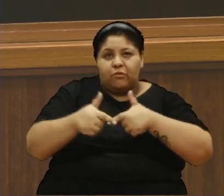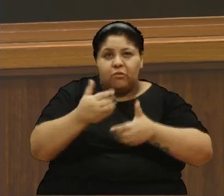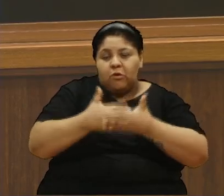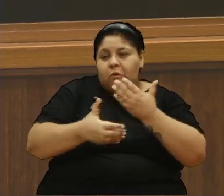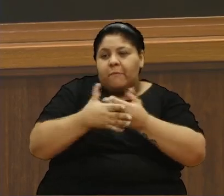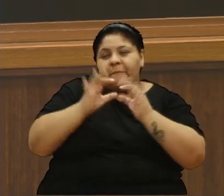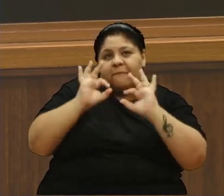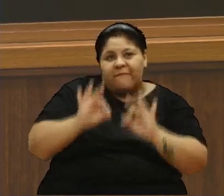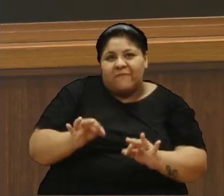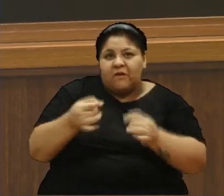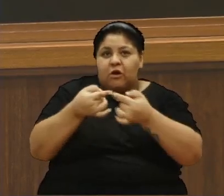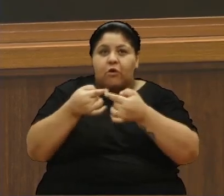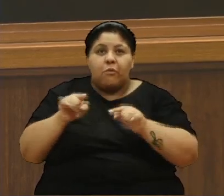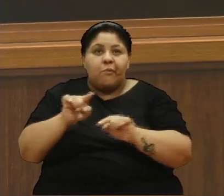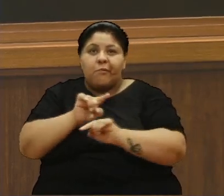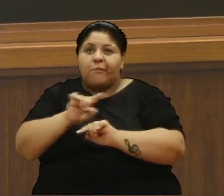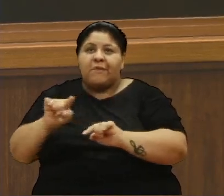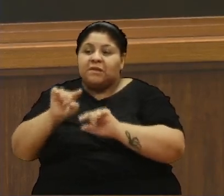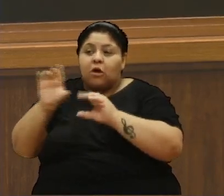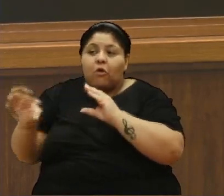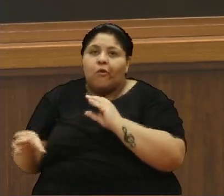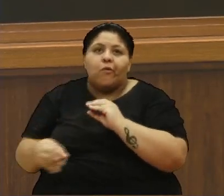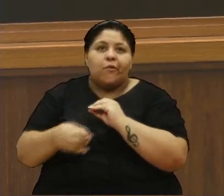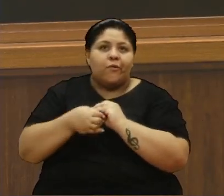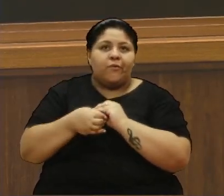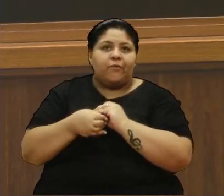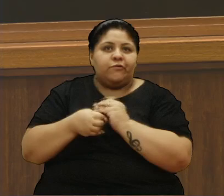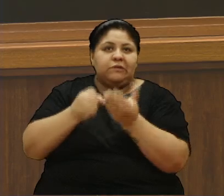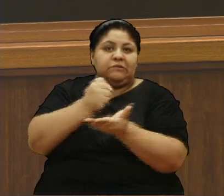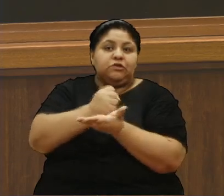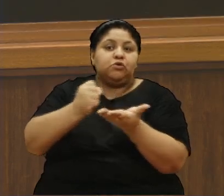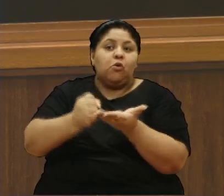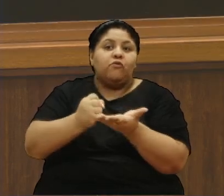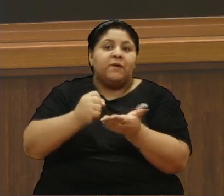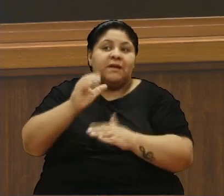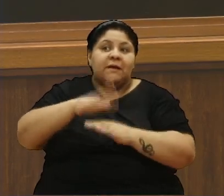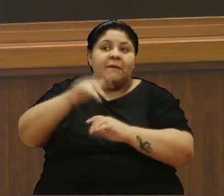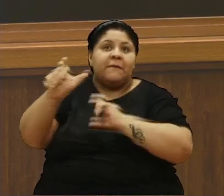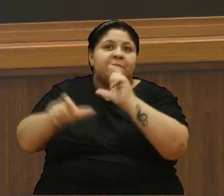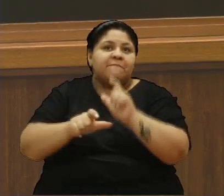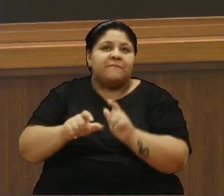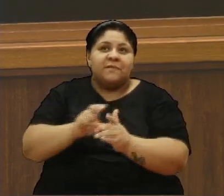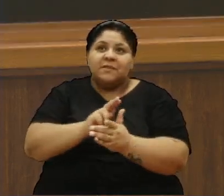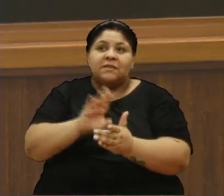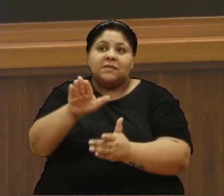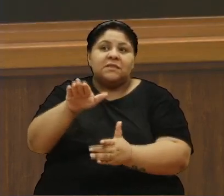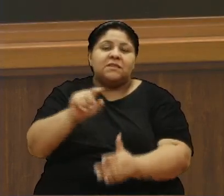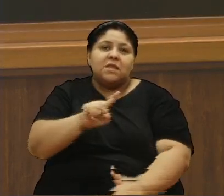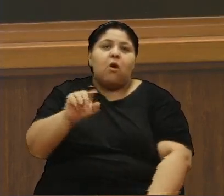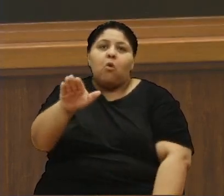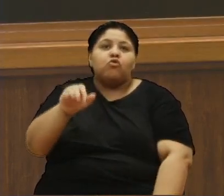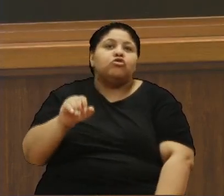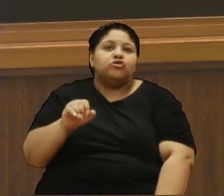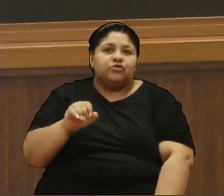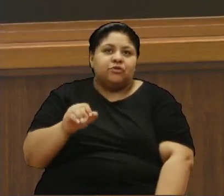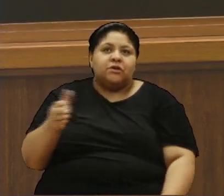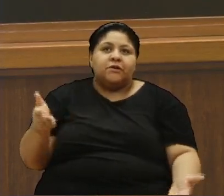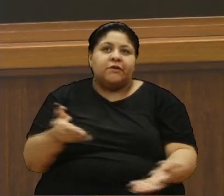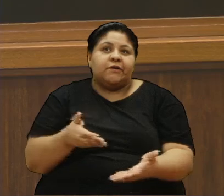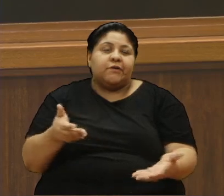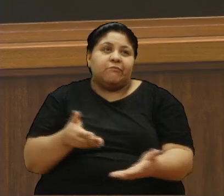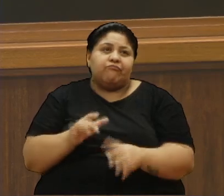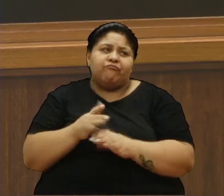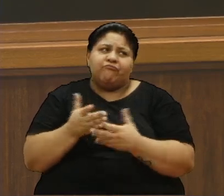certo, mas não se repõe, não se contrata mais, não se nomeia mais, simplesmente aqui dava uma impressão